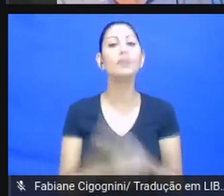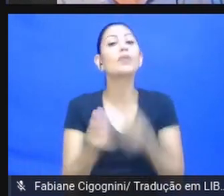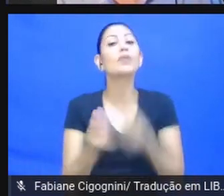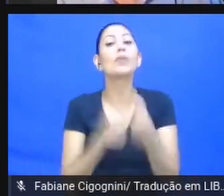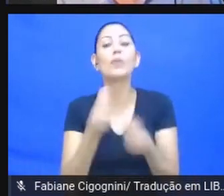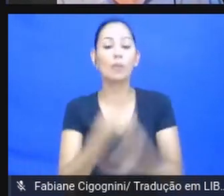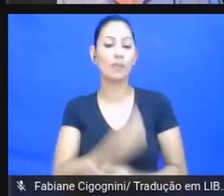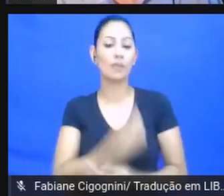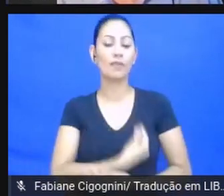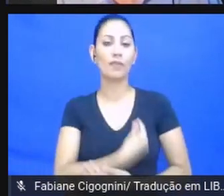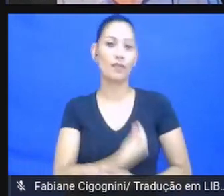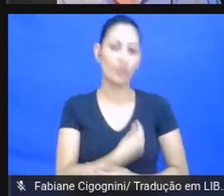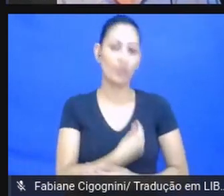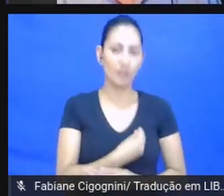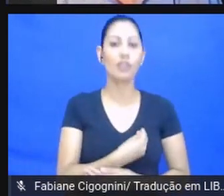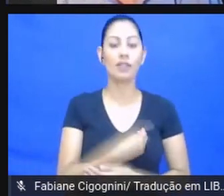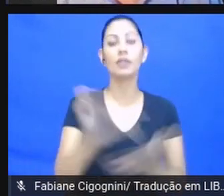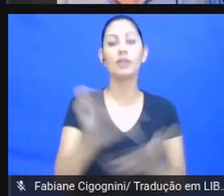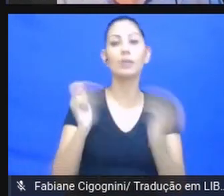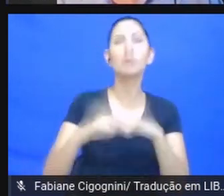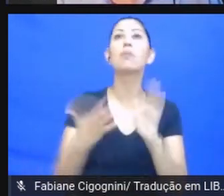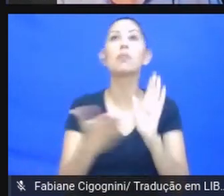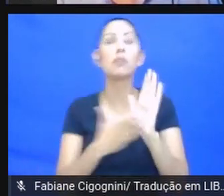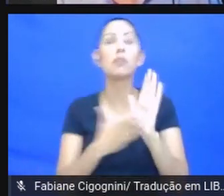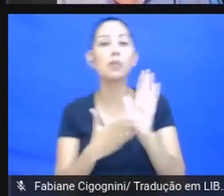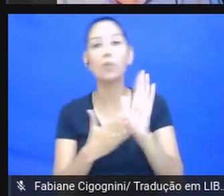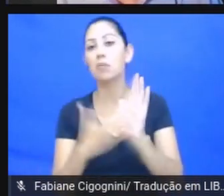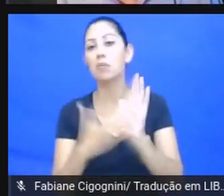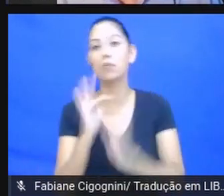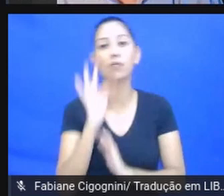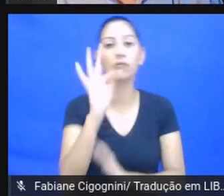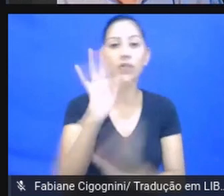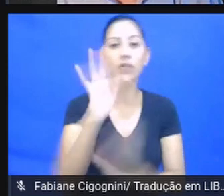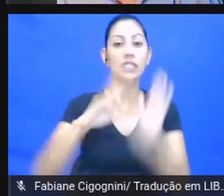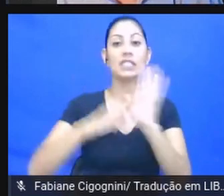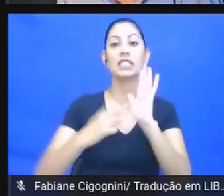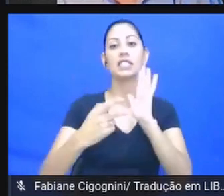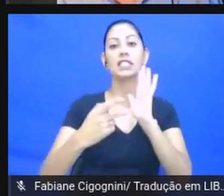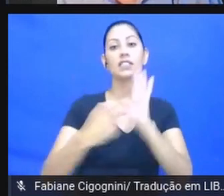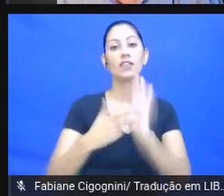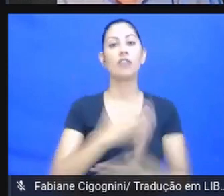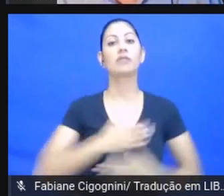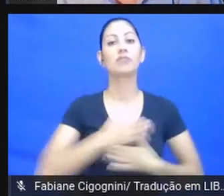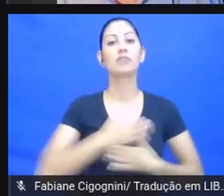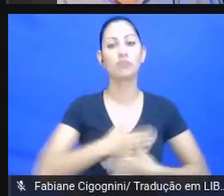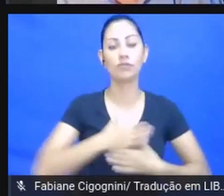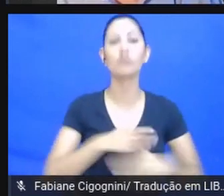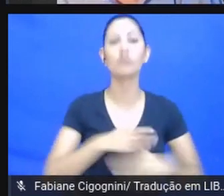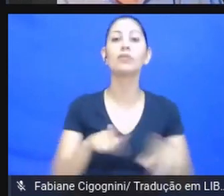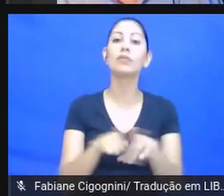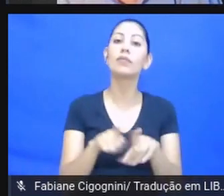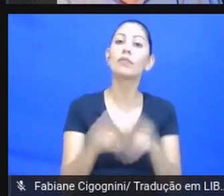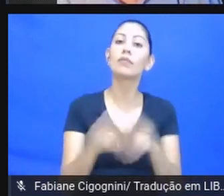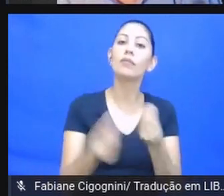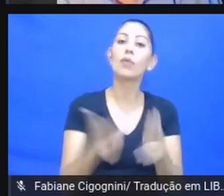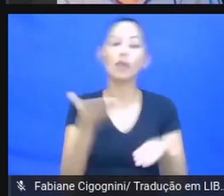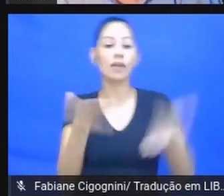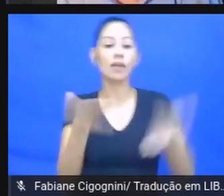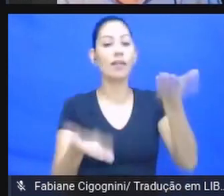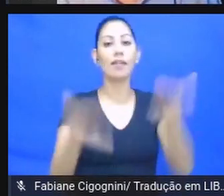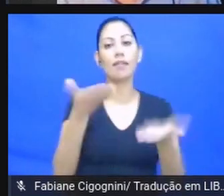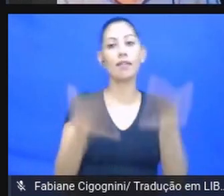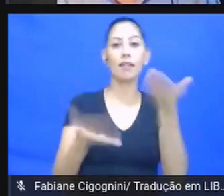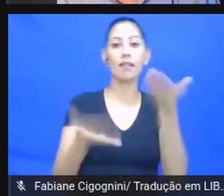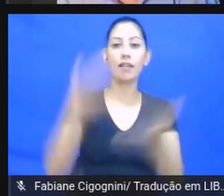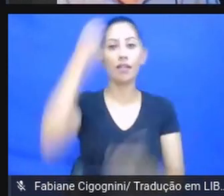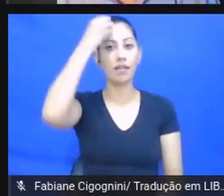vida com propósito, com significado, ao mesmo tempo com equilíbrio entre todas as dimensões, o